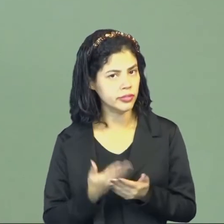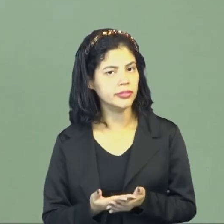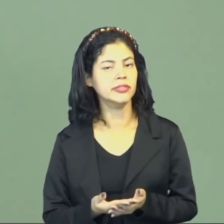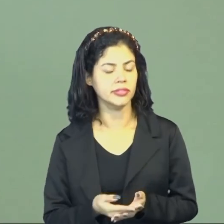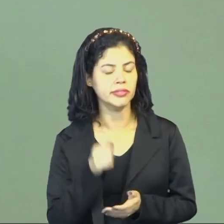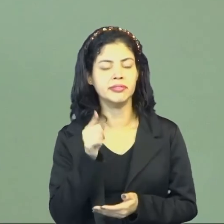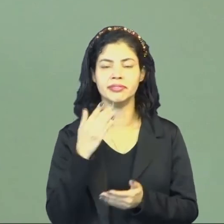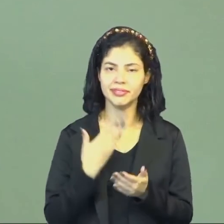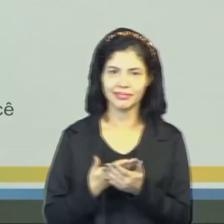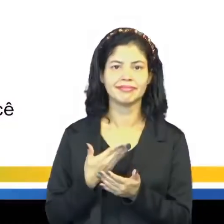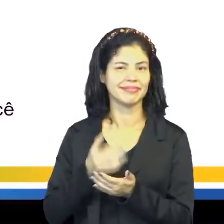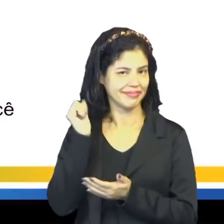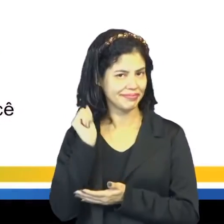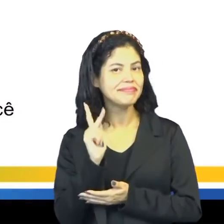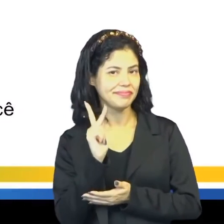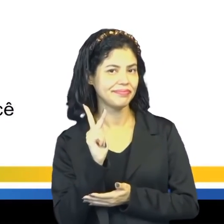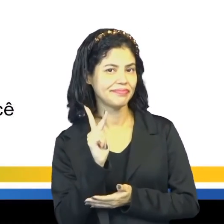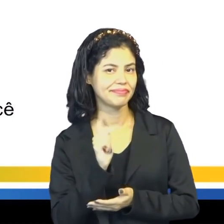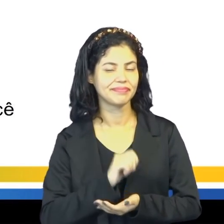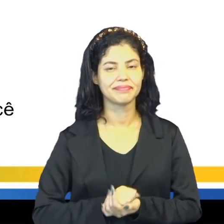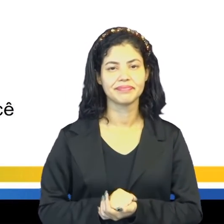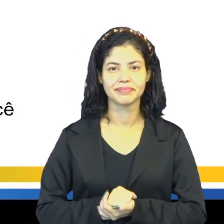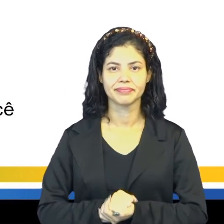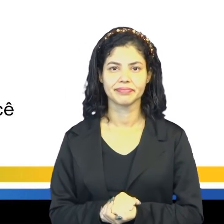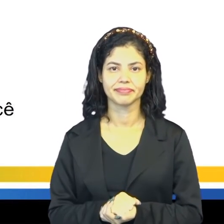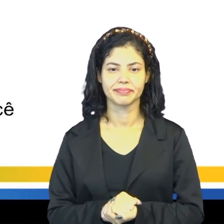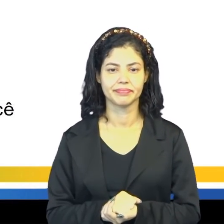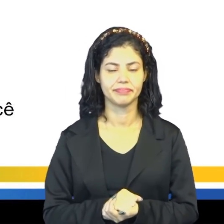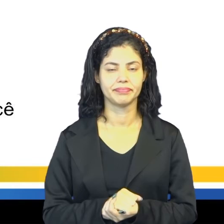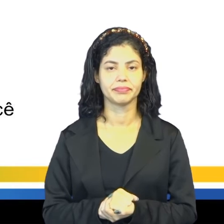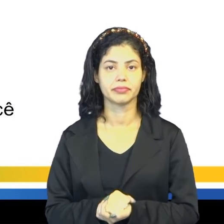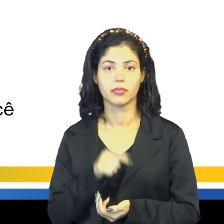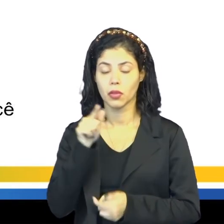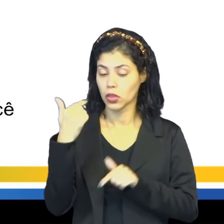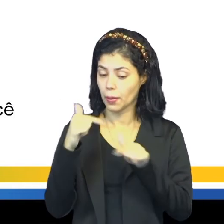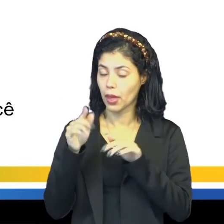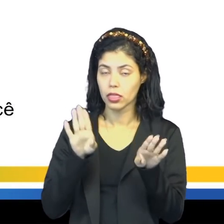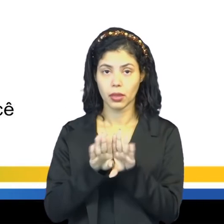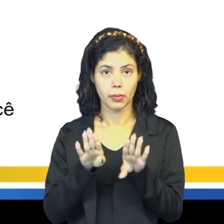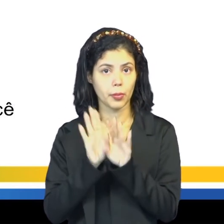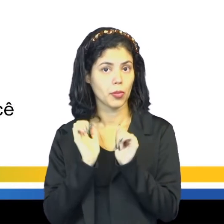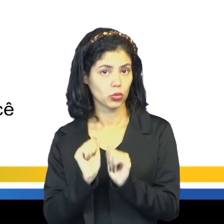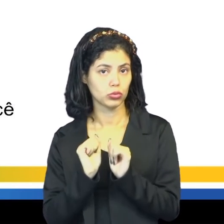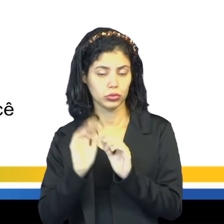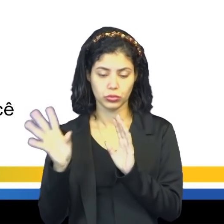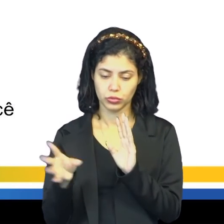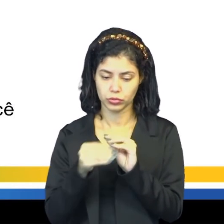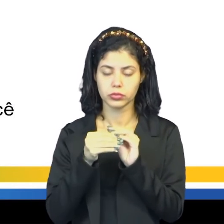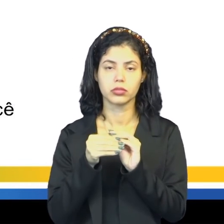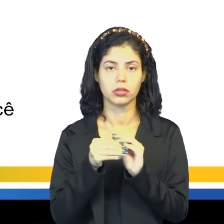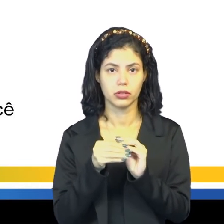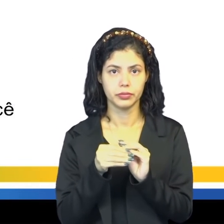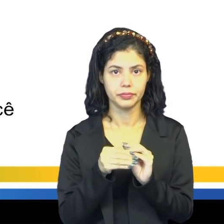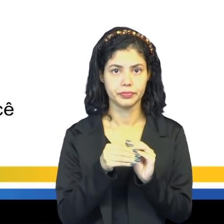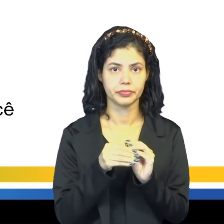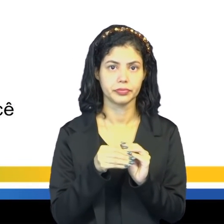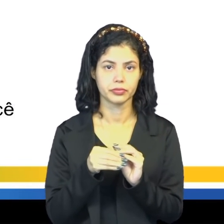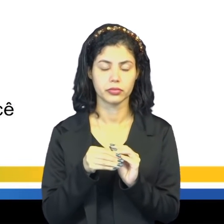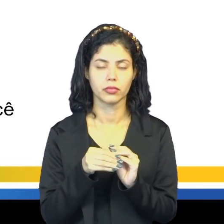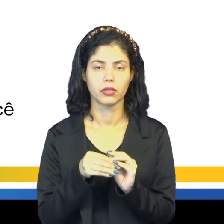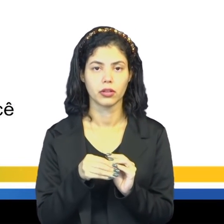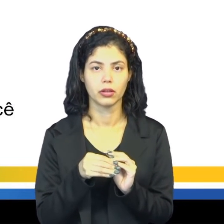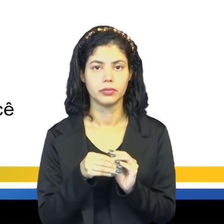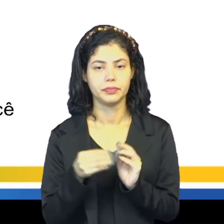você estuda, ok? Se você também trabalha, você pode acrescentar I work